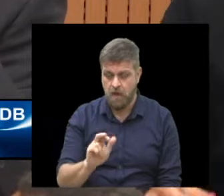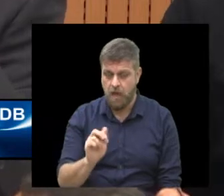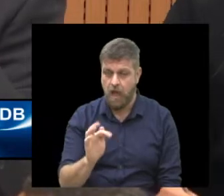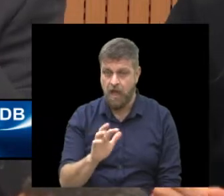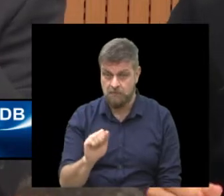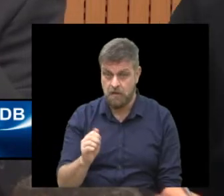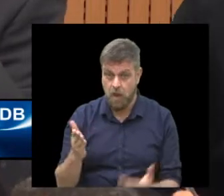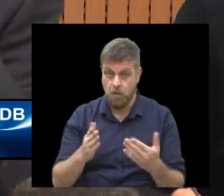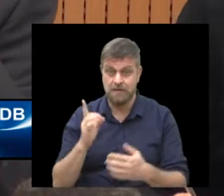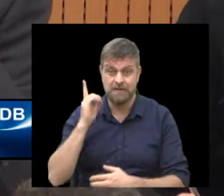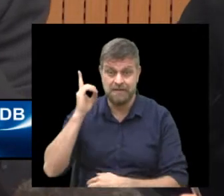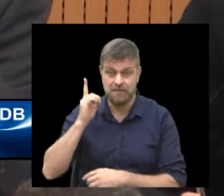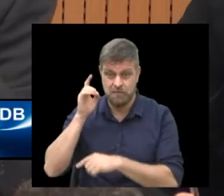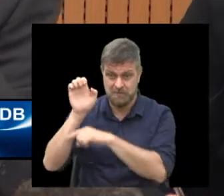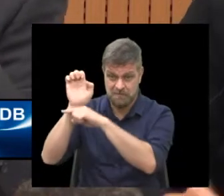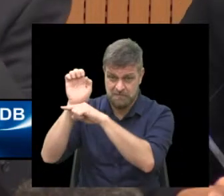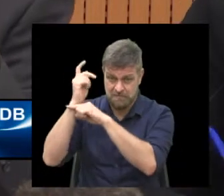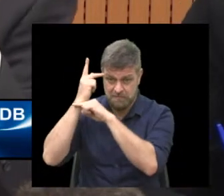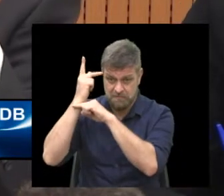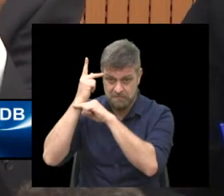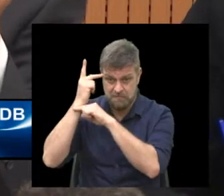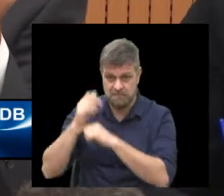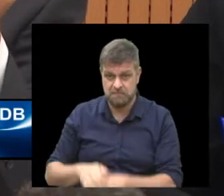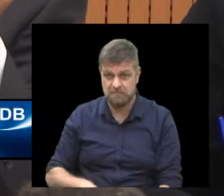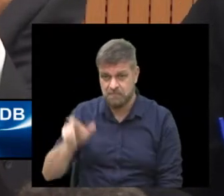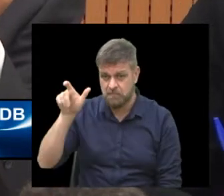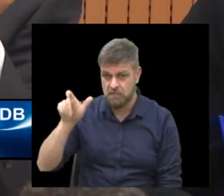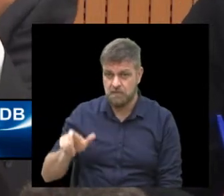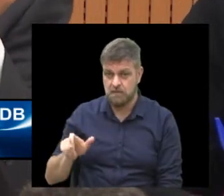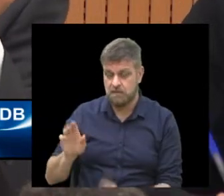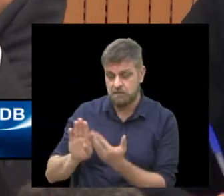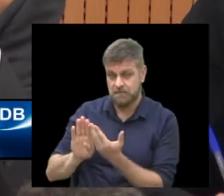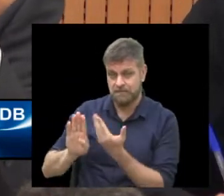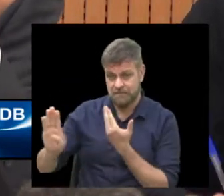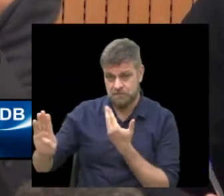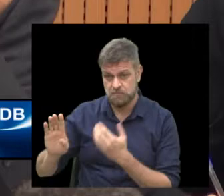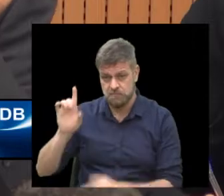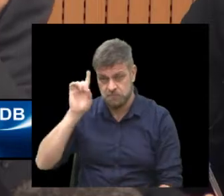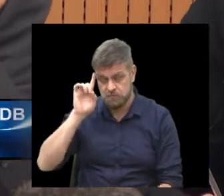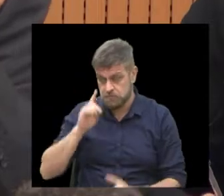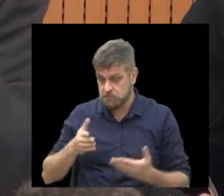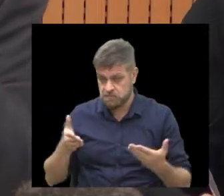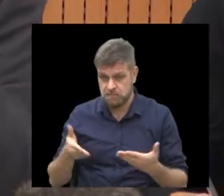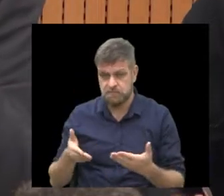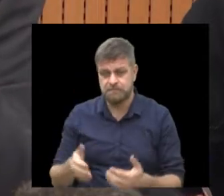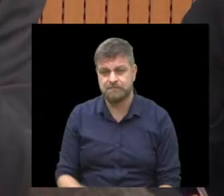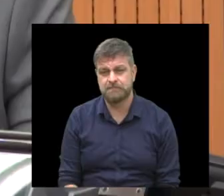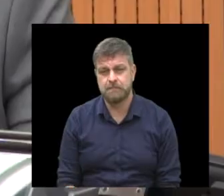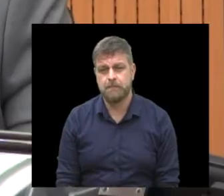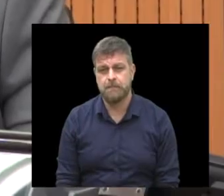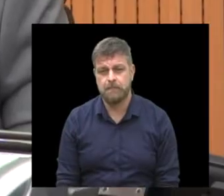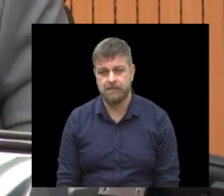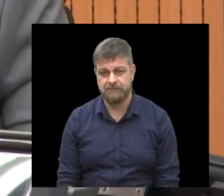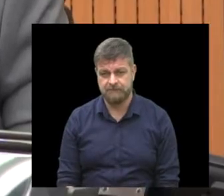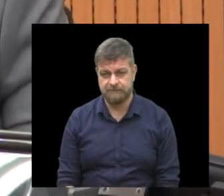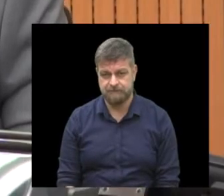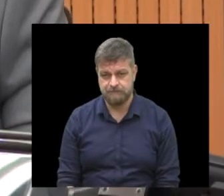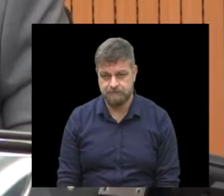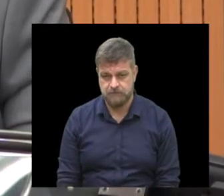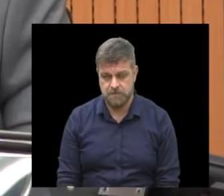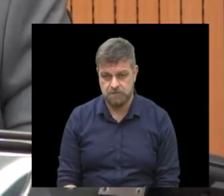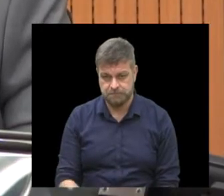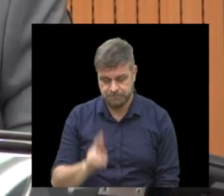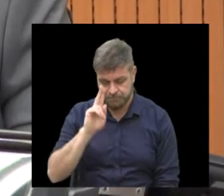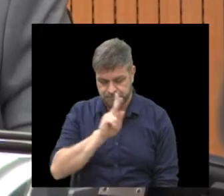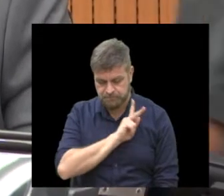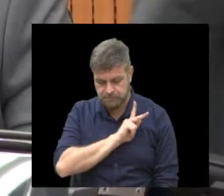estadual, quanto à renúncia por ele formalizada no dia de hoje. Excelentíssimo